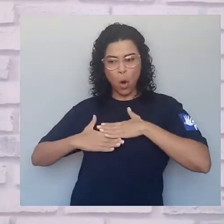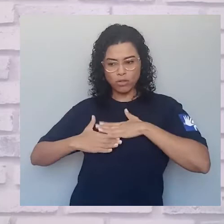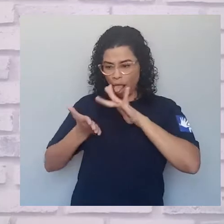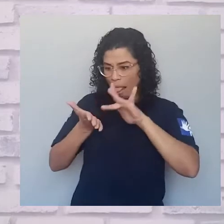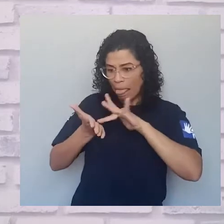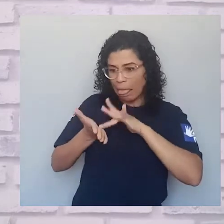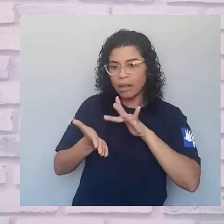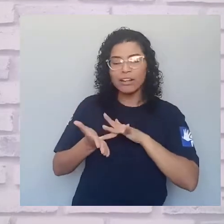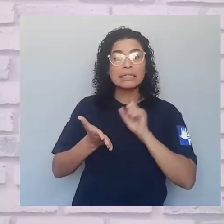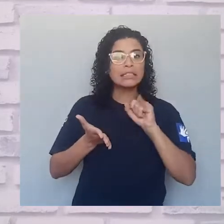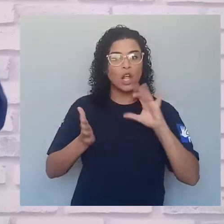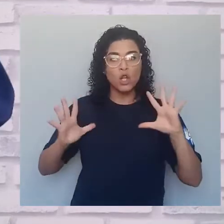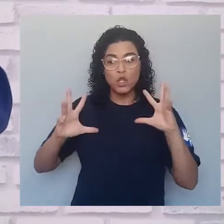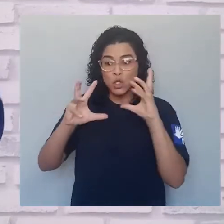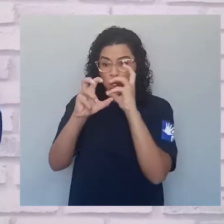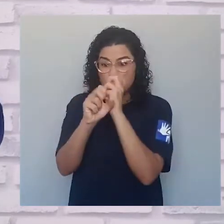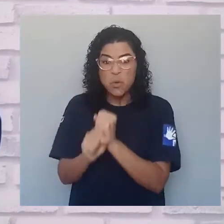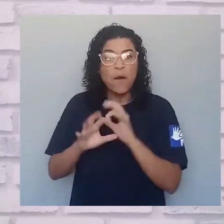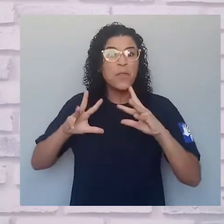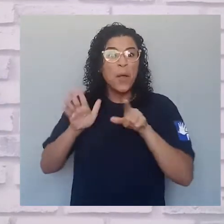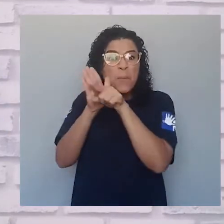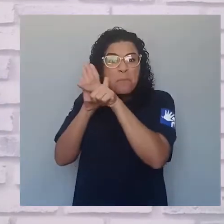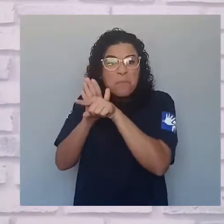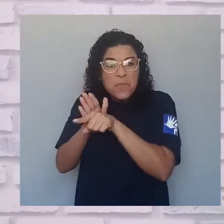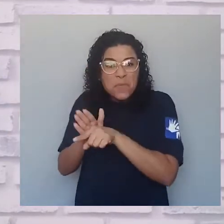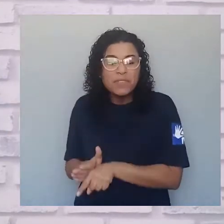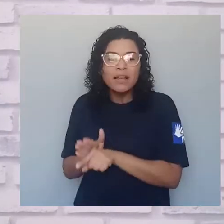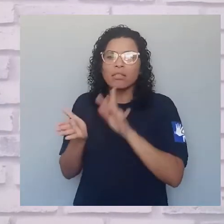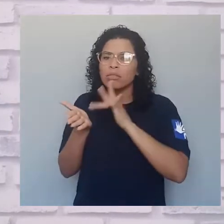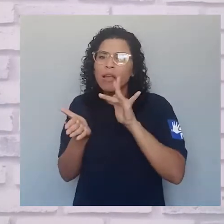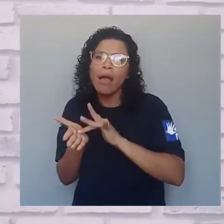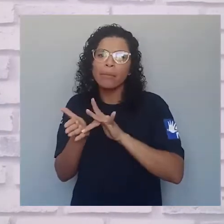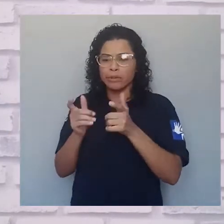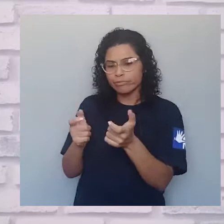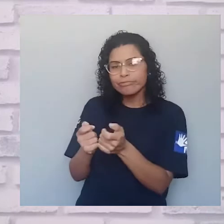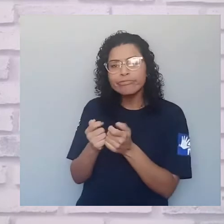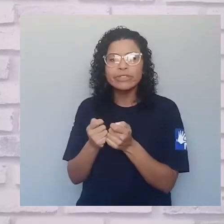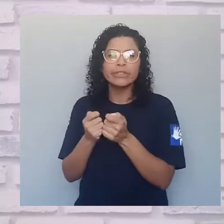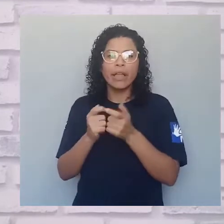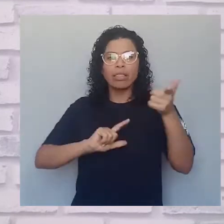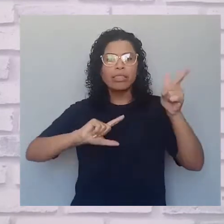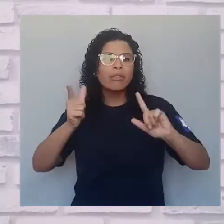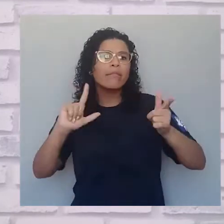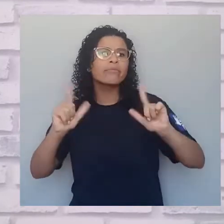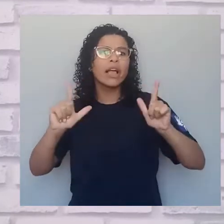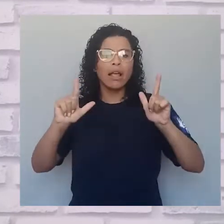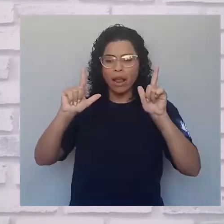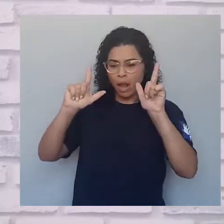tela, se juntar todas as partes da nossa pesquisa que apareceu, tablet, videogame,